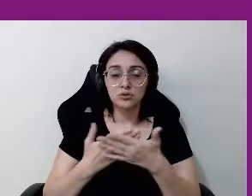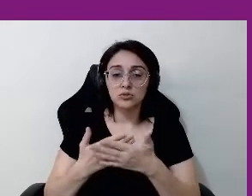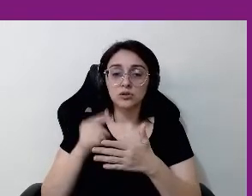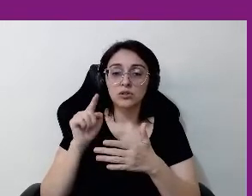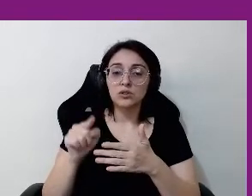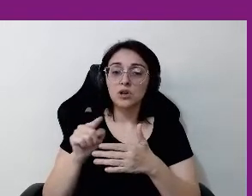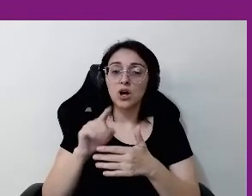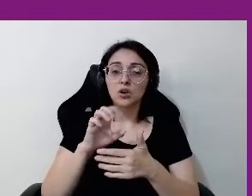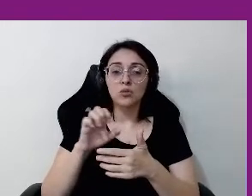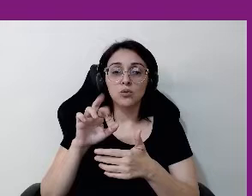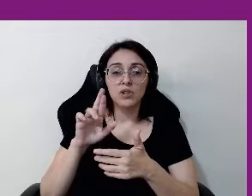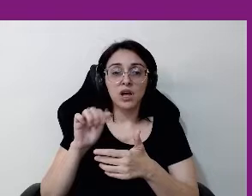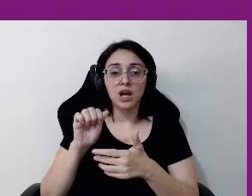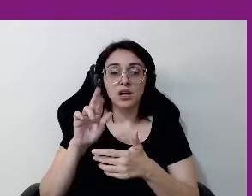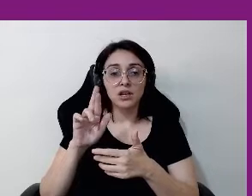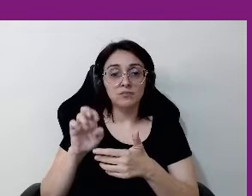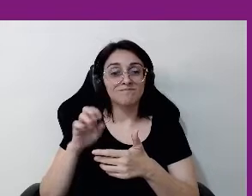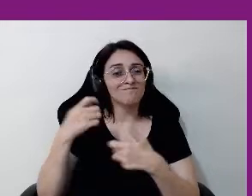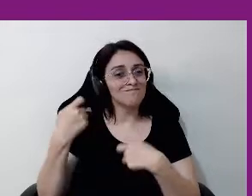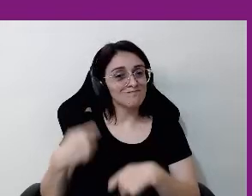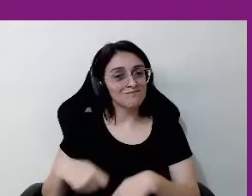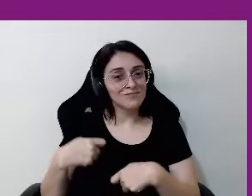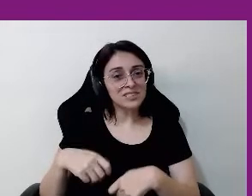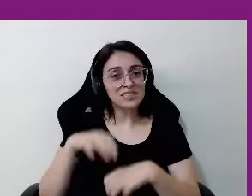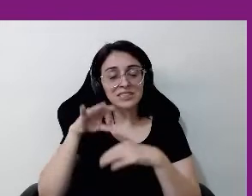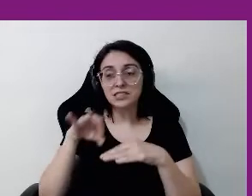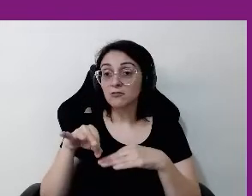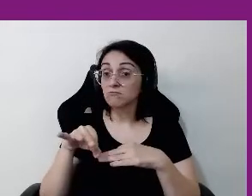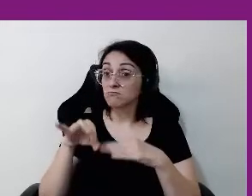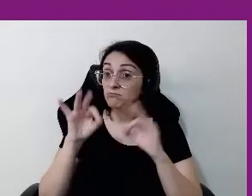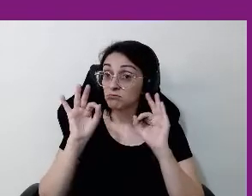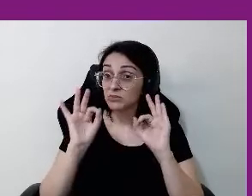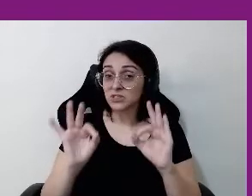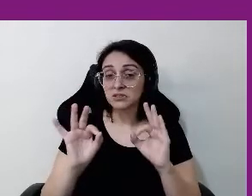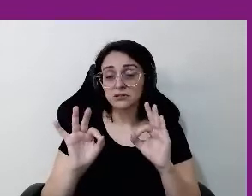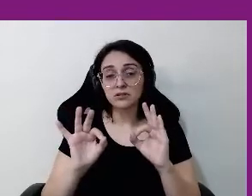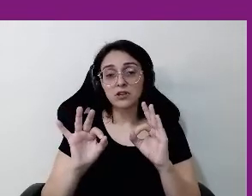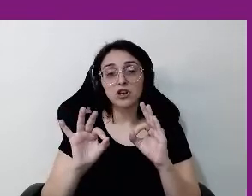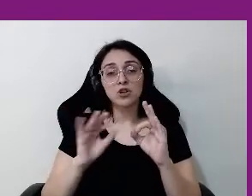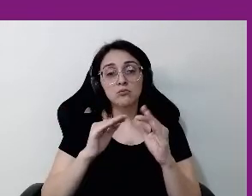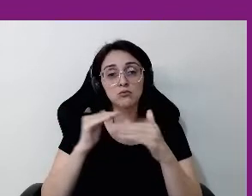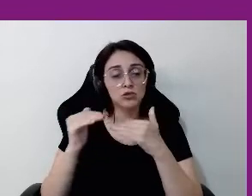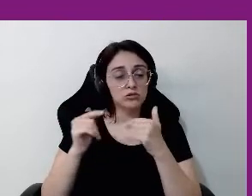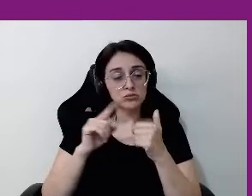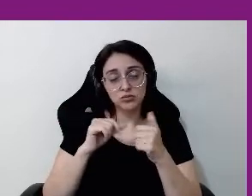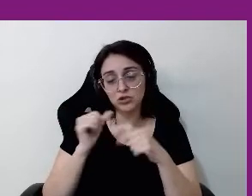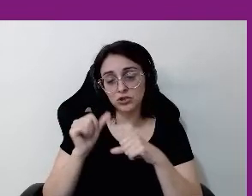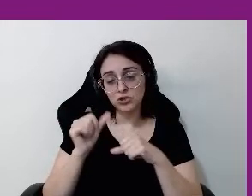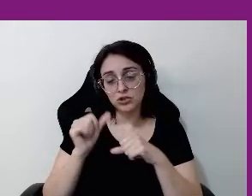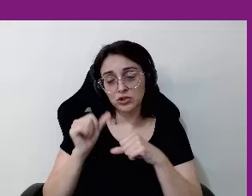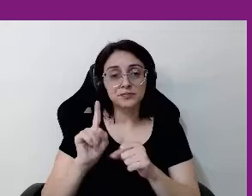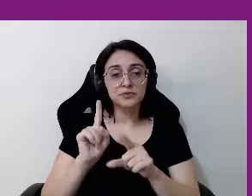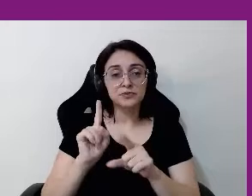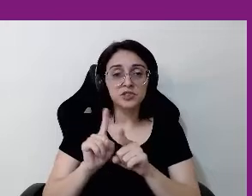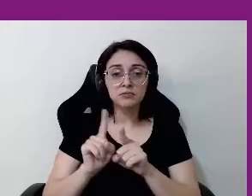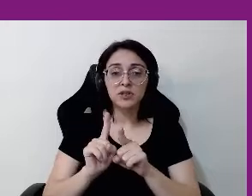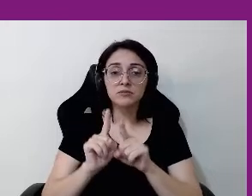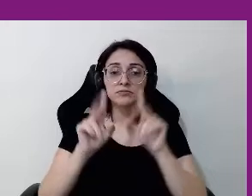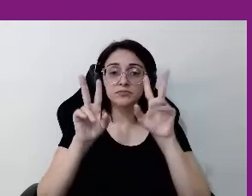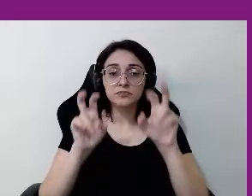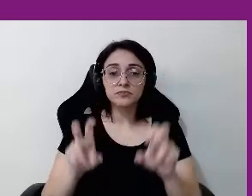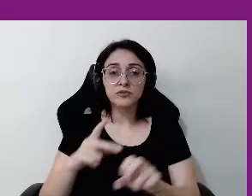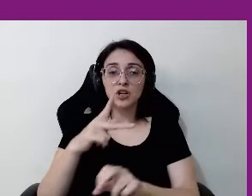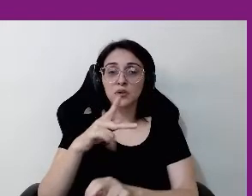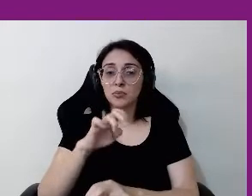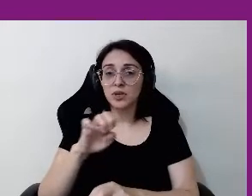o curare ser necessário, né, porque não mudou a mortalidade. E a titulação da